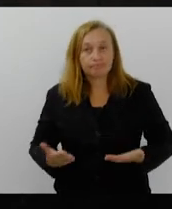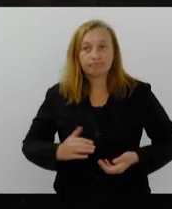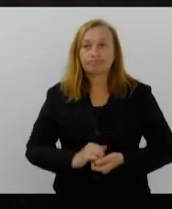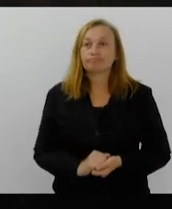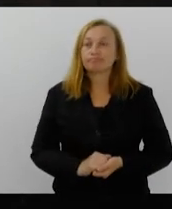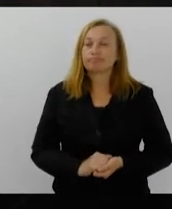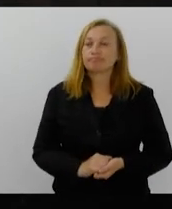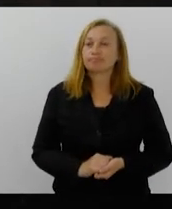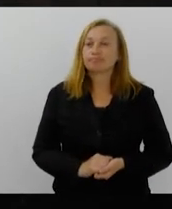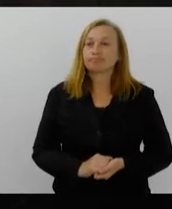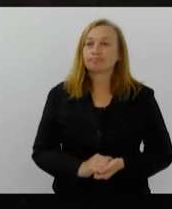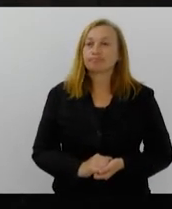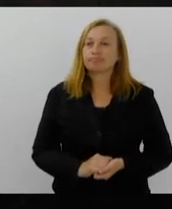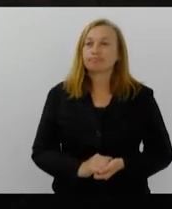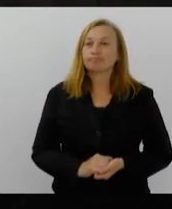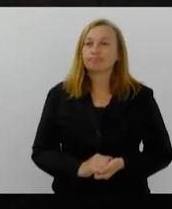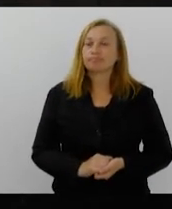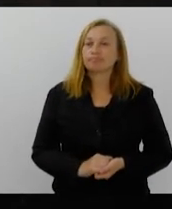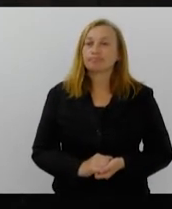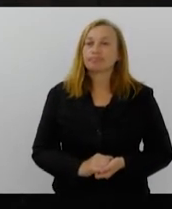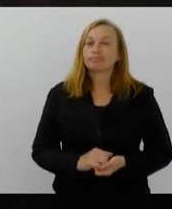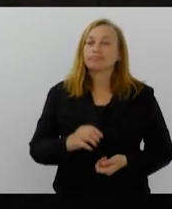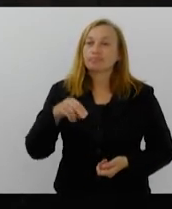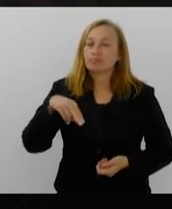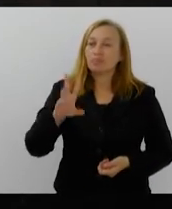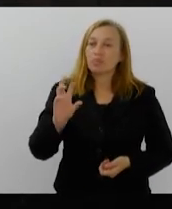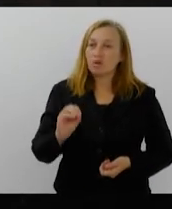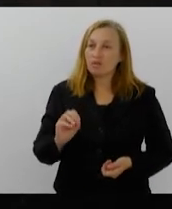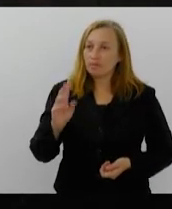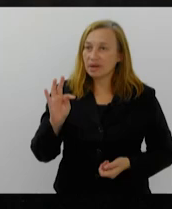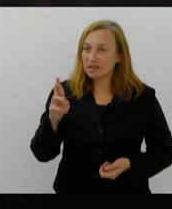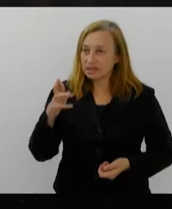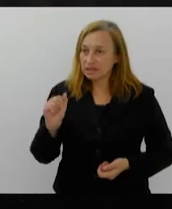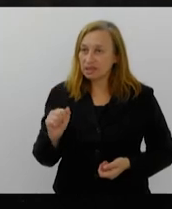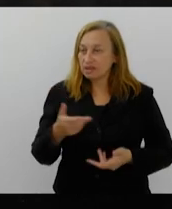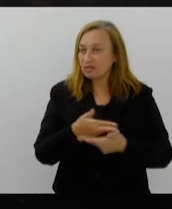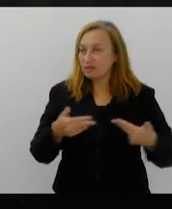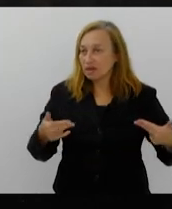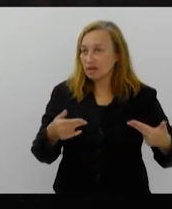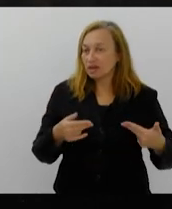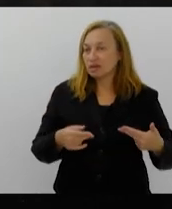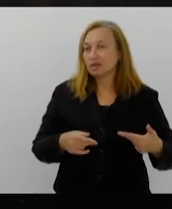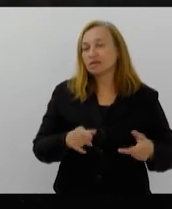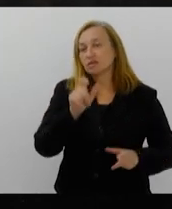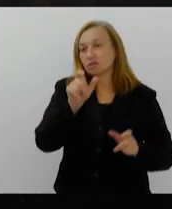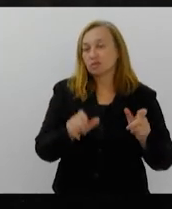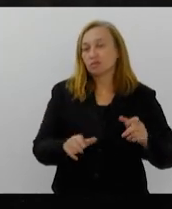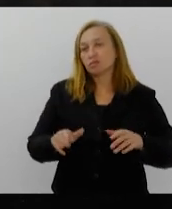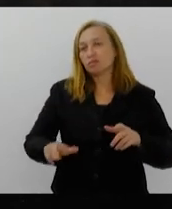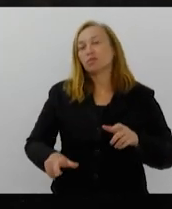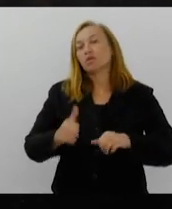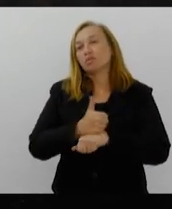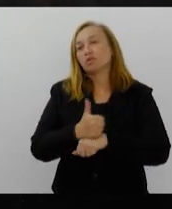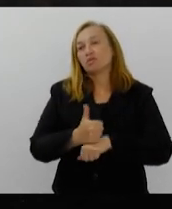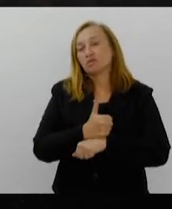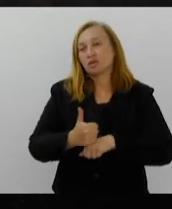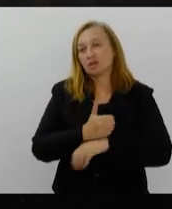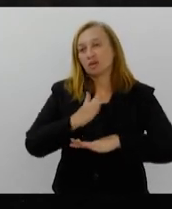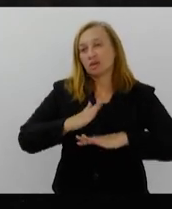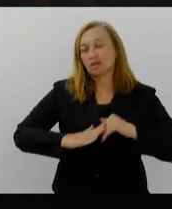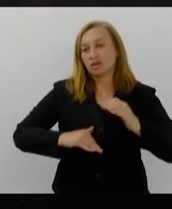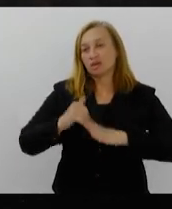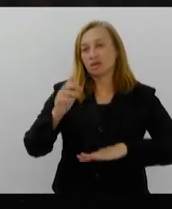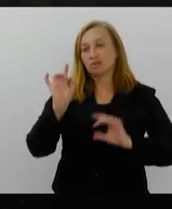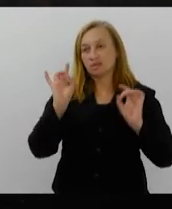dessa condenação de Nova Brasília que diversos especialistas do campo da segurança pública, defensores